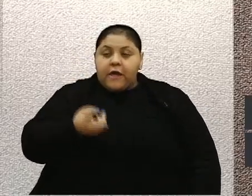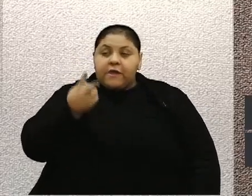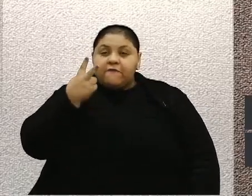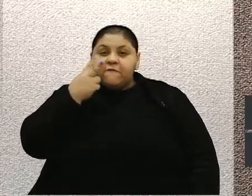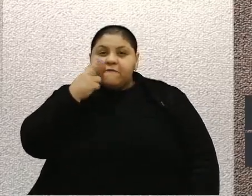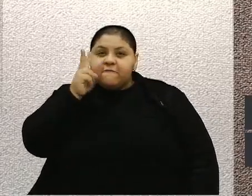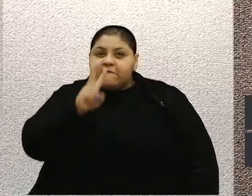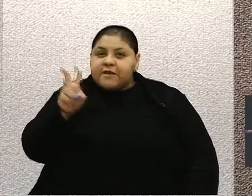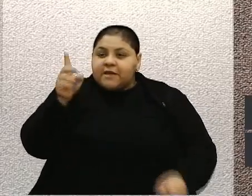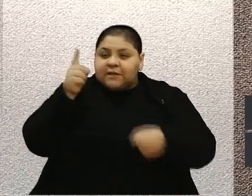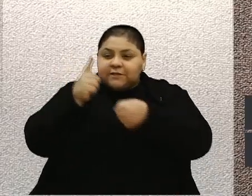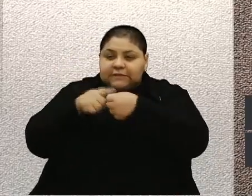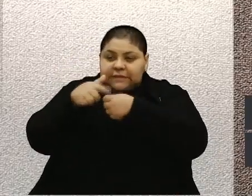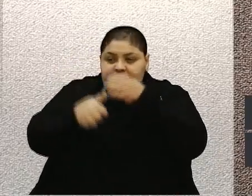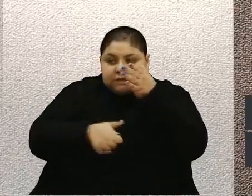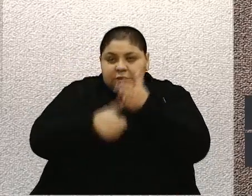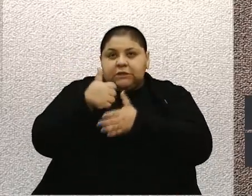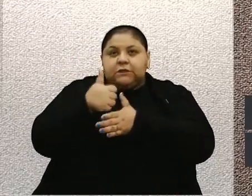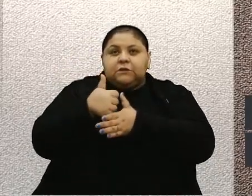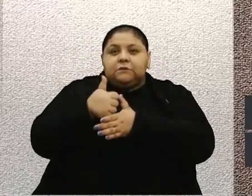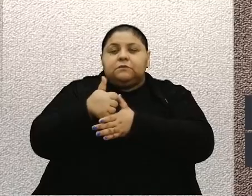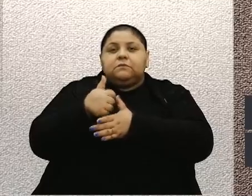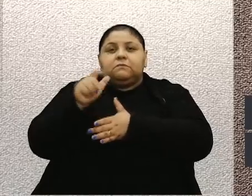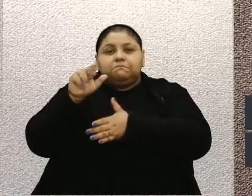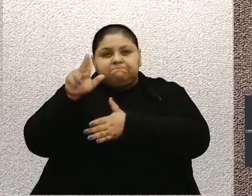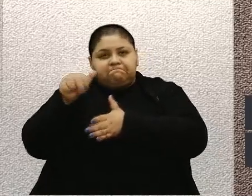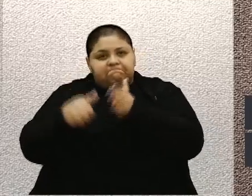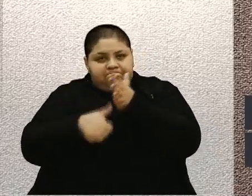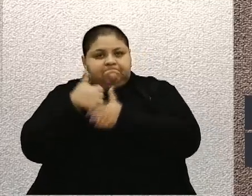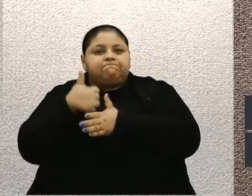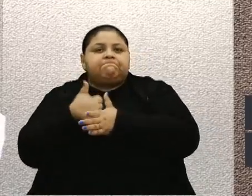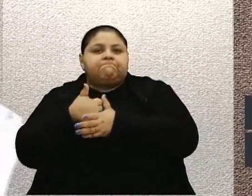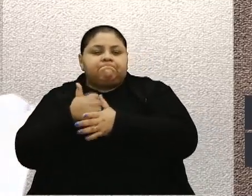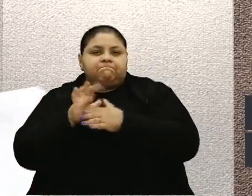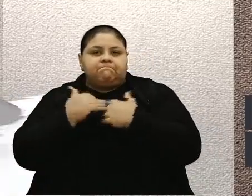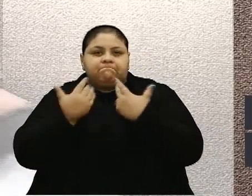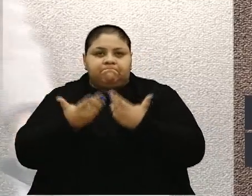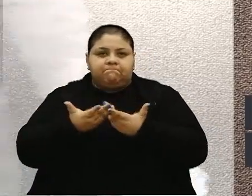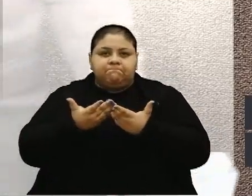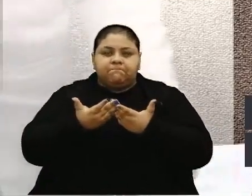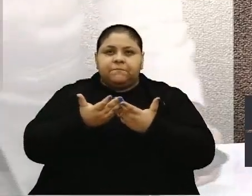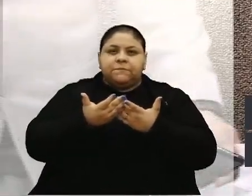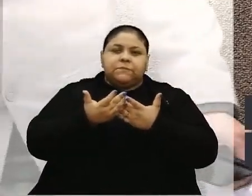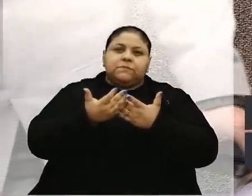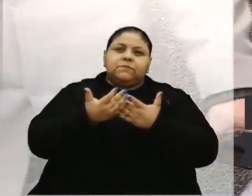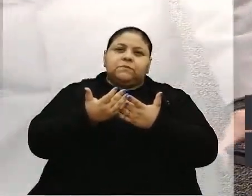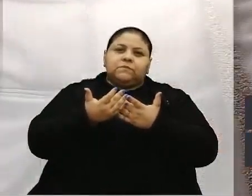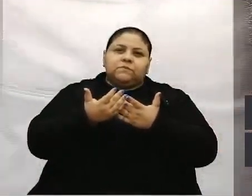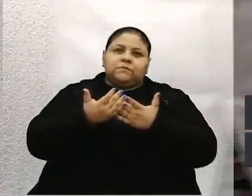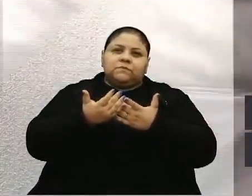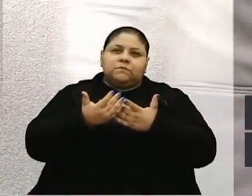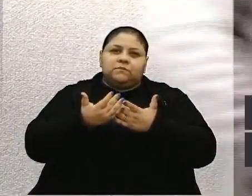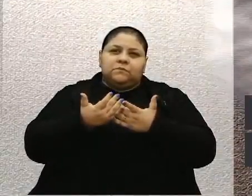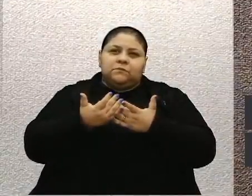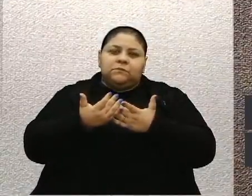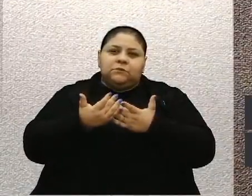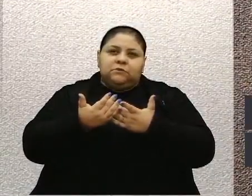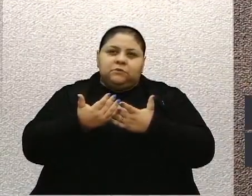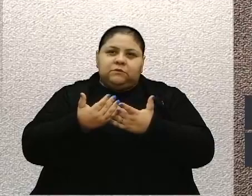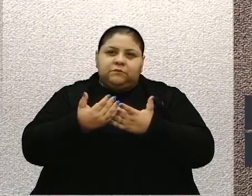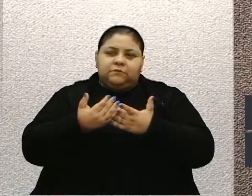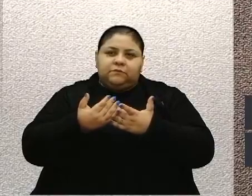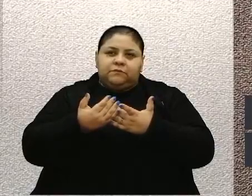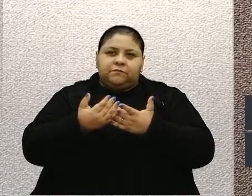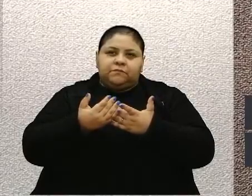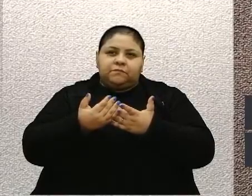cidade melhor, que quer ver seus irmãos melhor. Então, aqui o Tenente Cristiano, em nome,